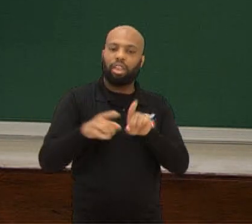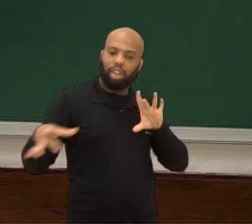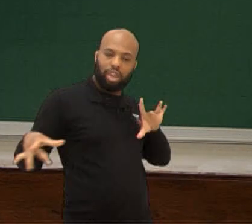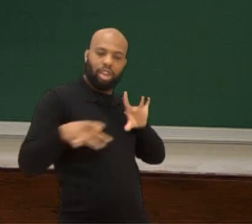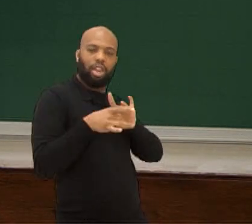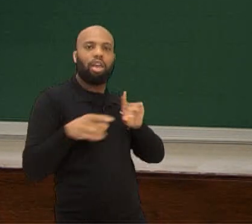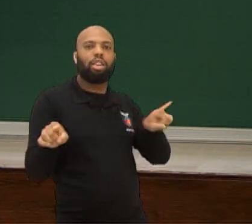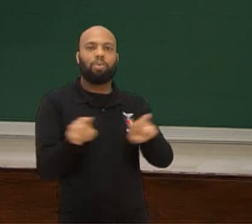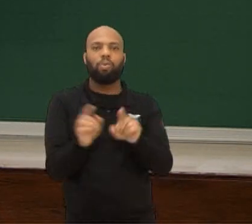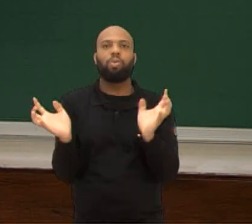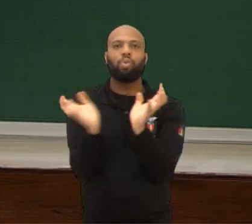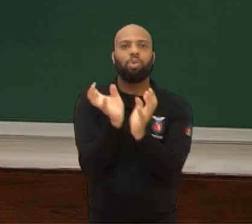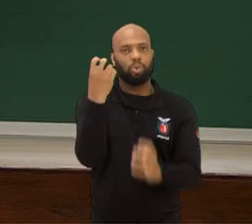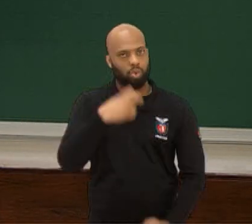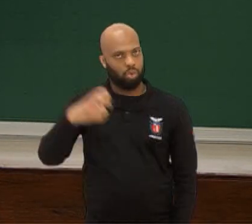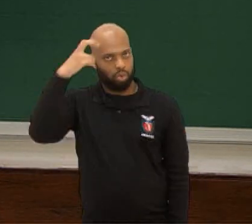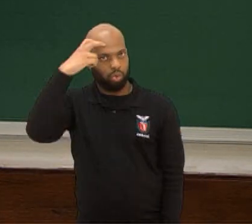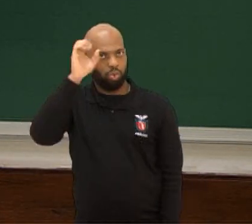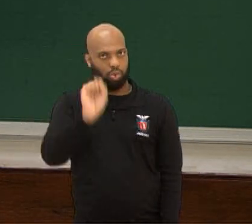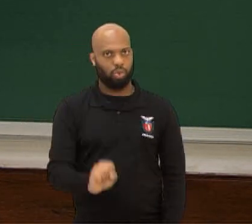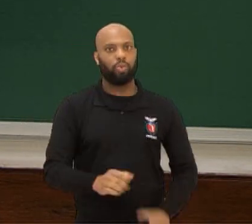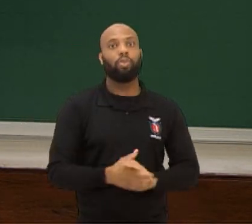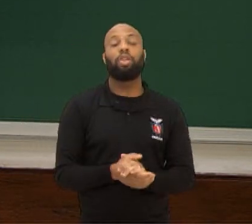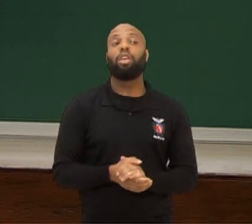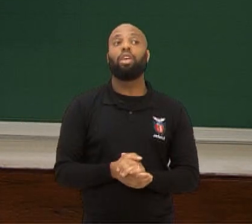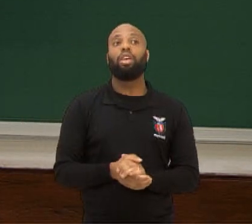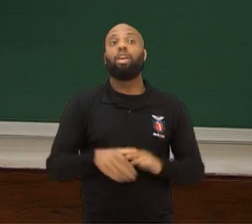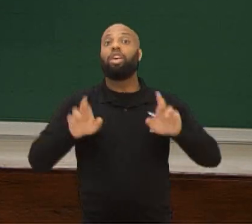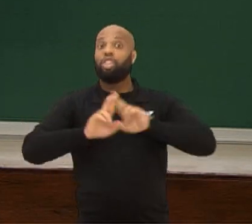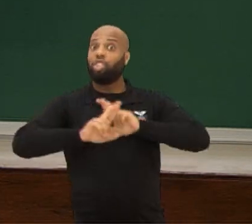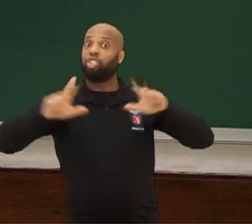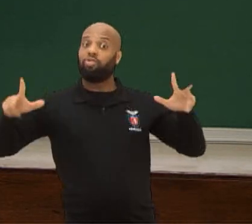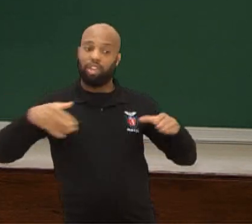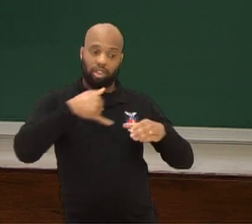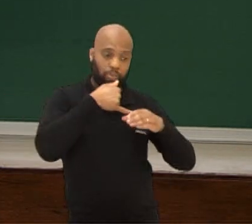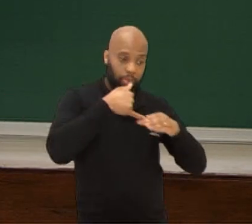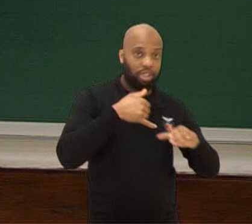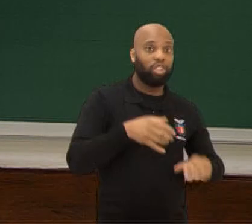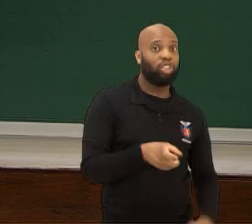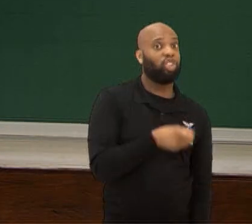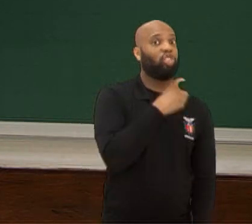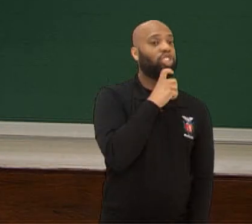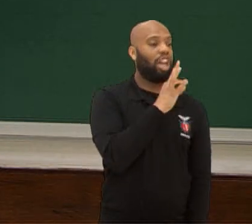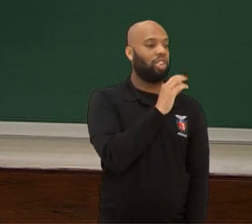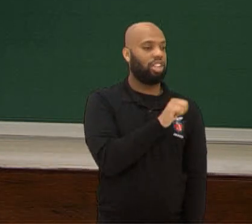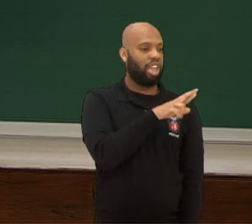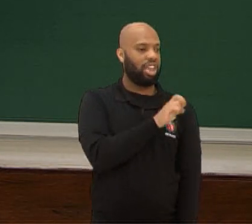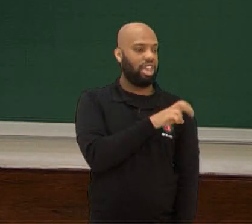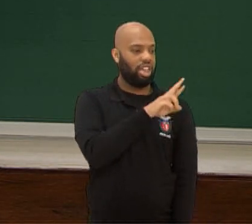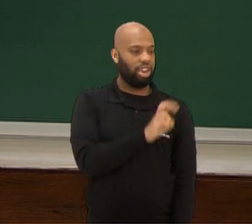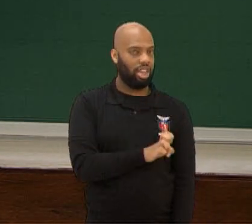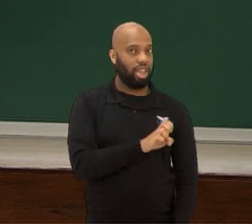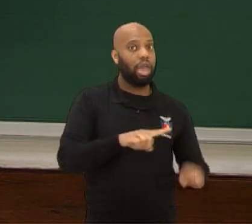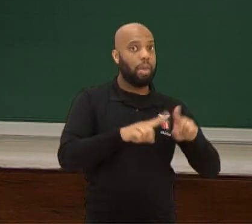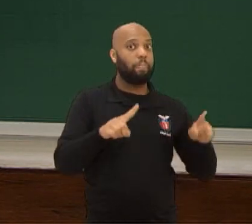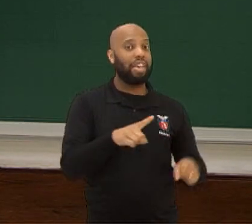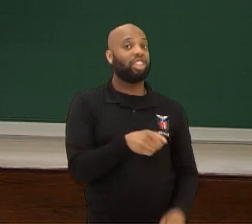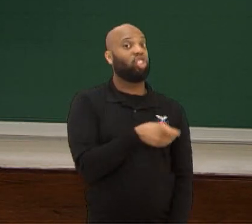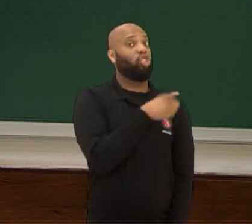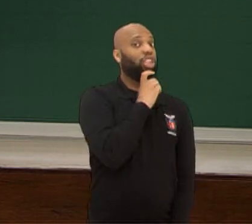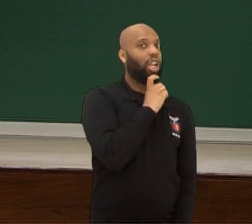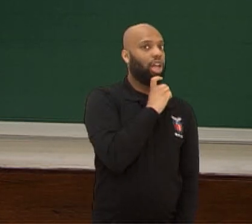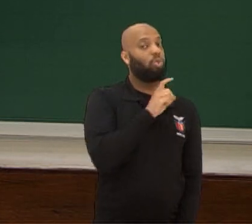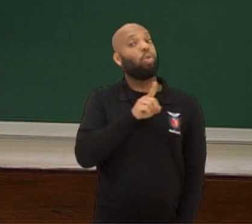desse conjunto cultural da região sul. Diferente do tererê, que também usa erva mate, mas ele é consumido com